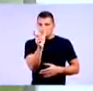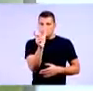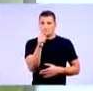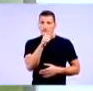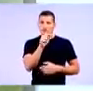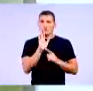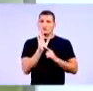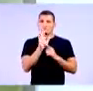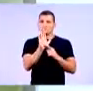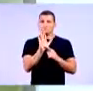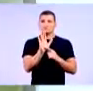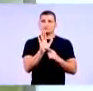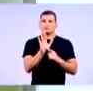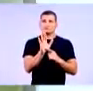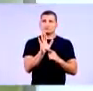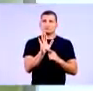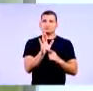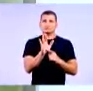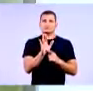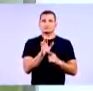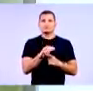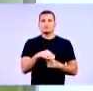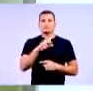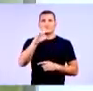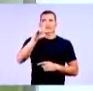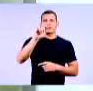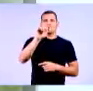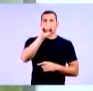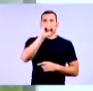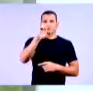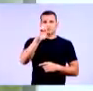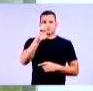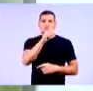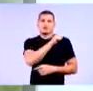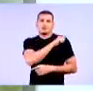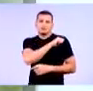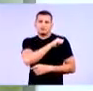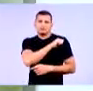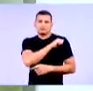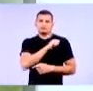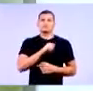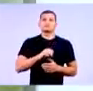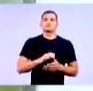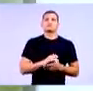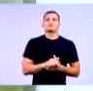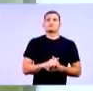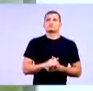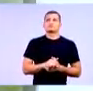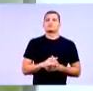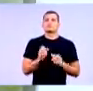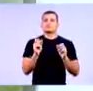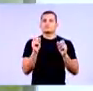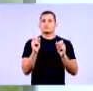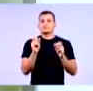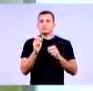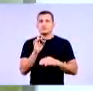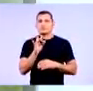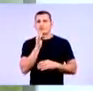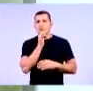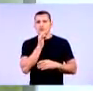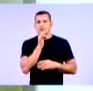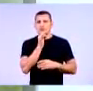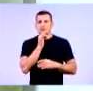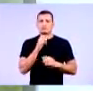ela representa ali a classe aluno naquele determinado momento, ok? Então esse seria um exemplo, né? Então a gente poderia